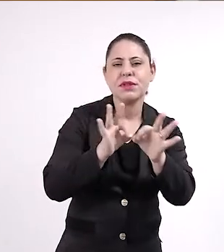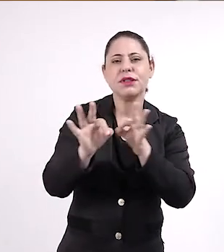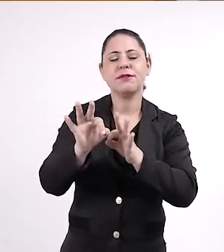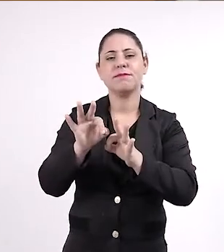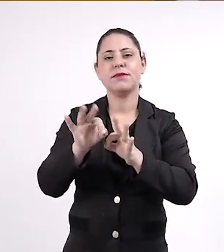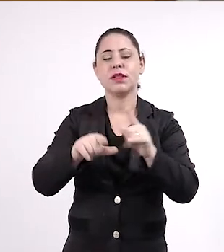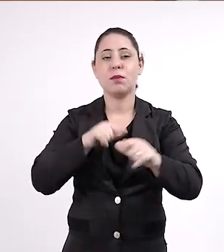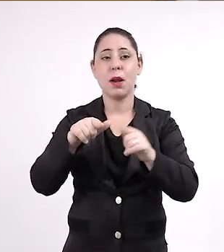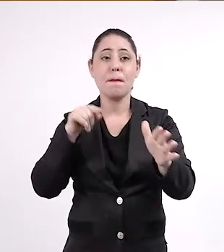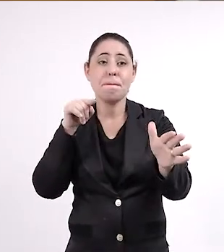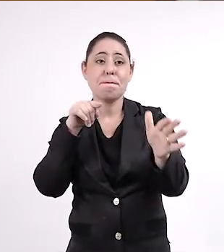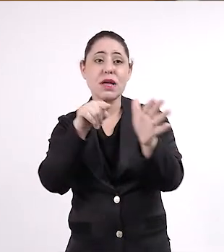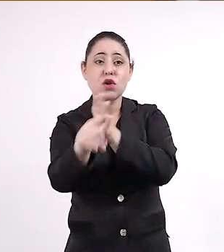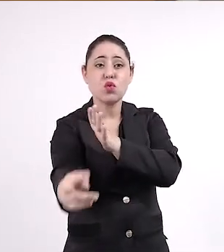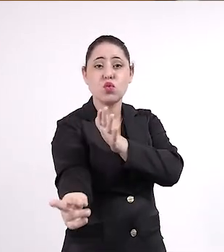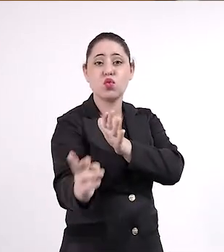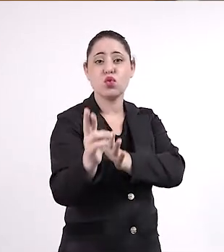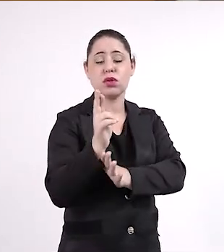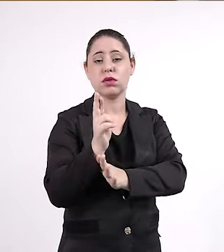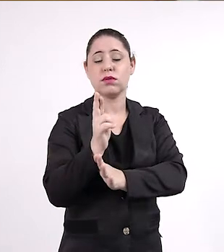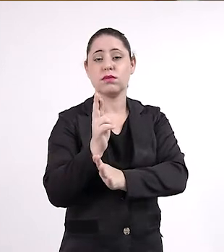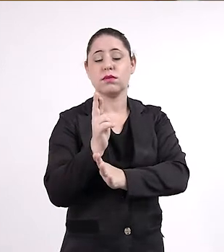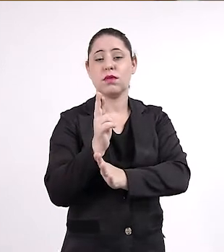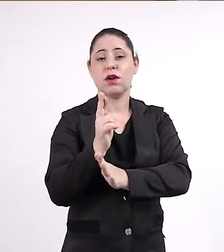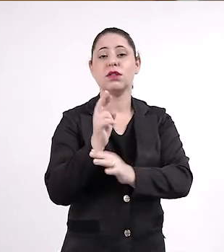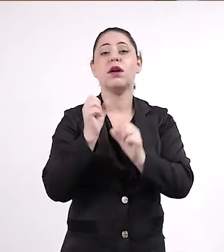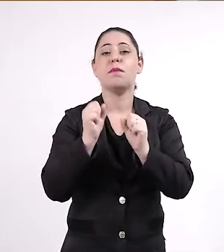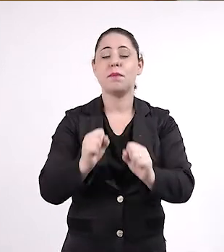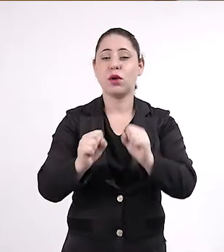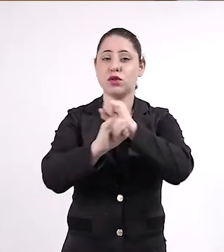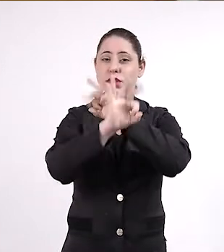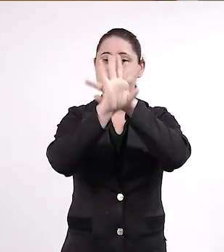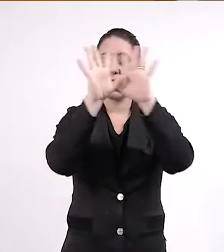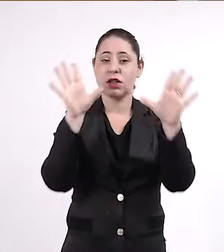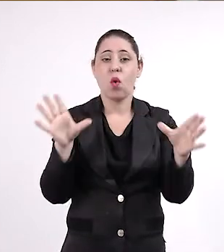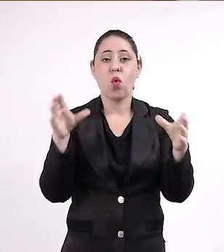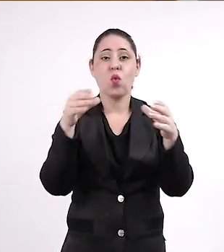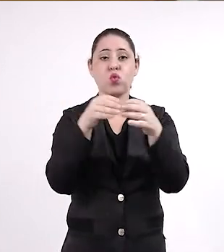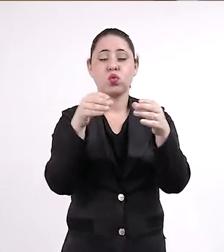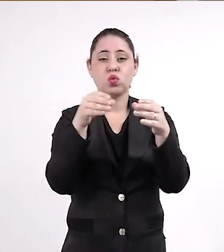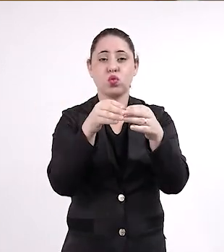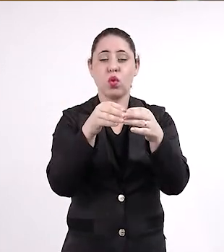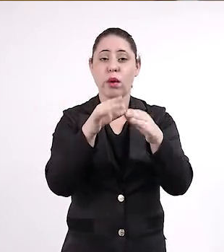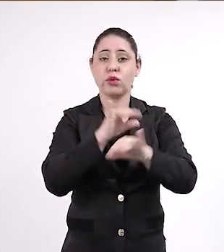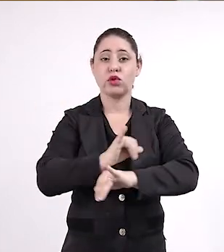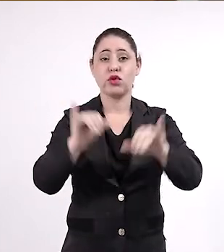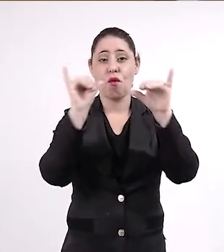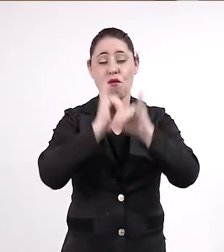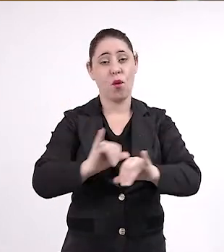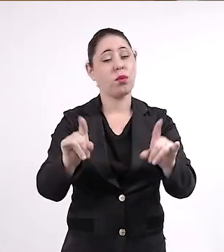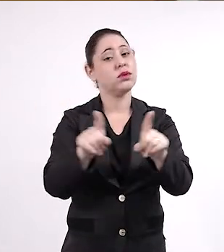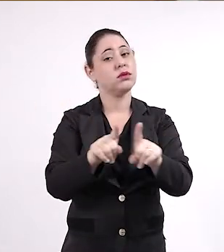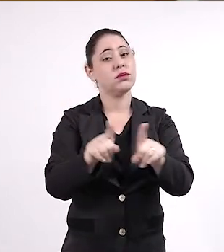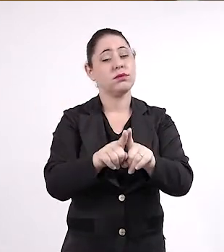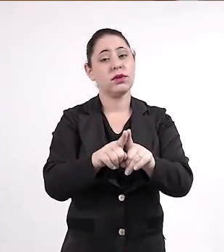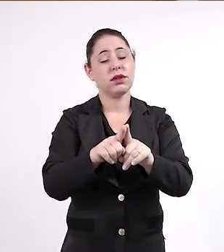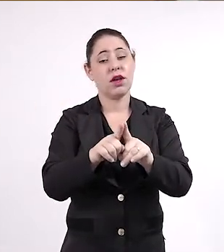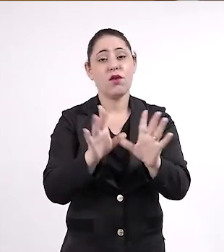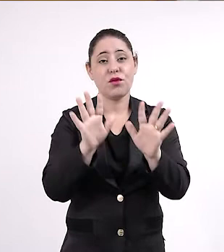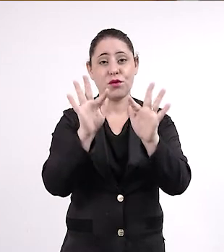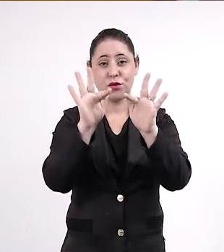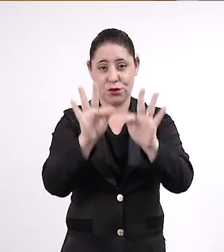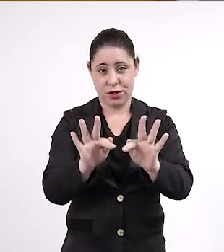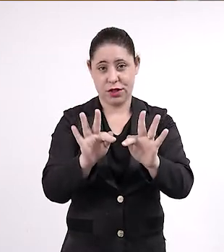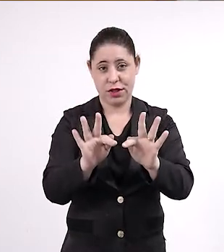trabalho onde, através de perguntas e respostas, isso vai formar um conjunto de informações que,